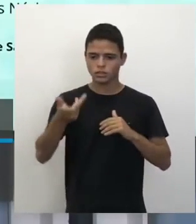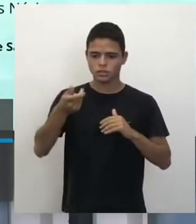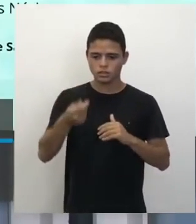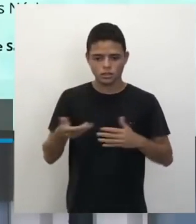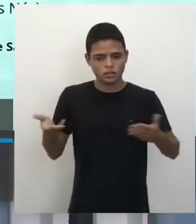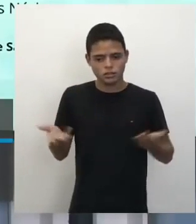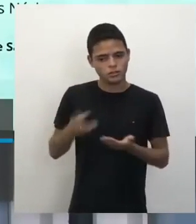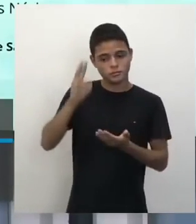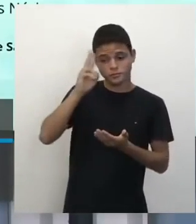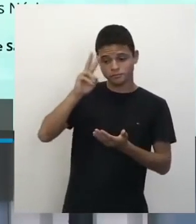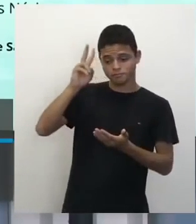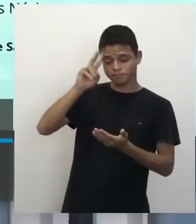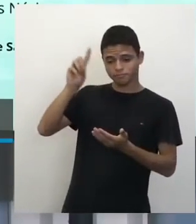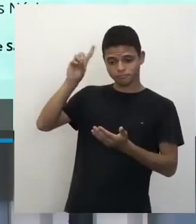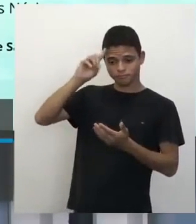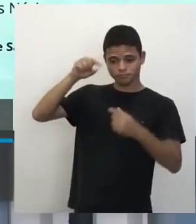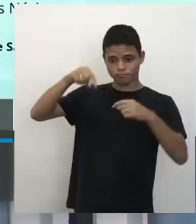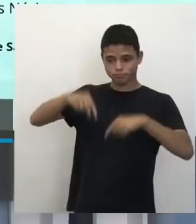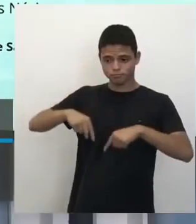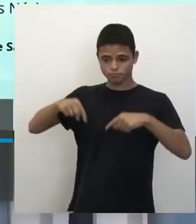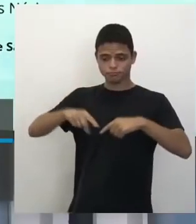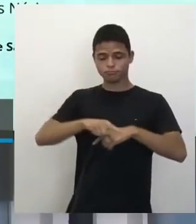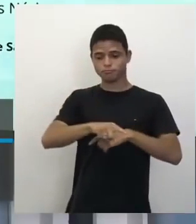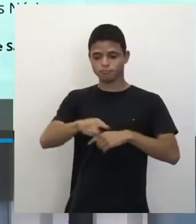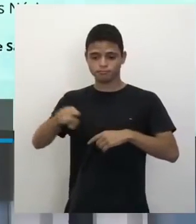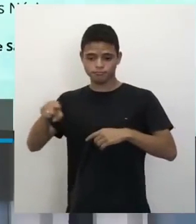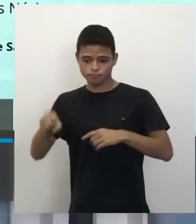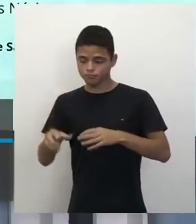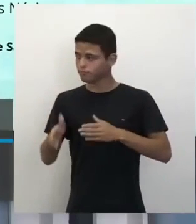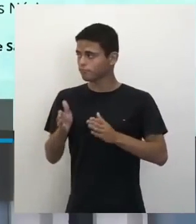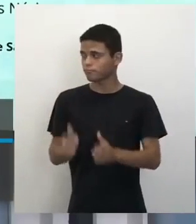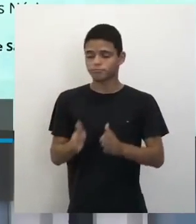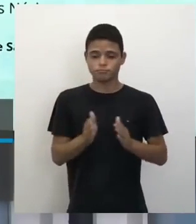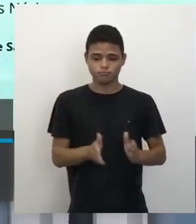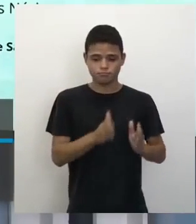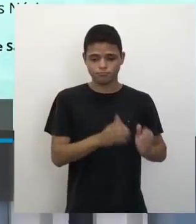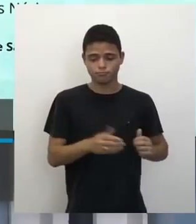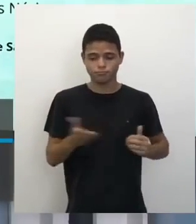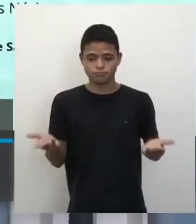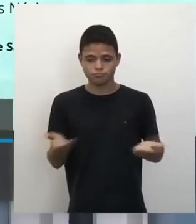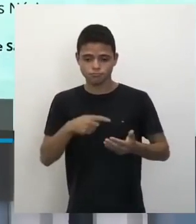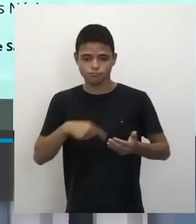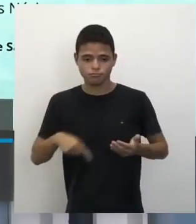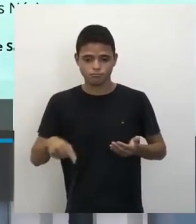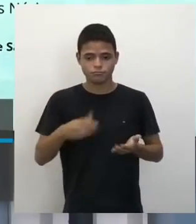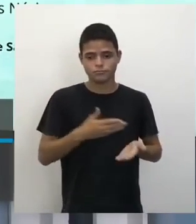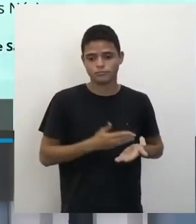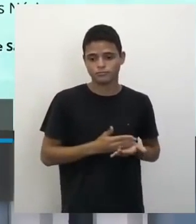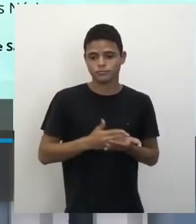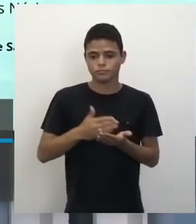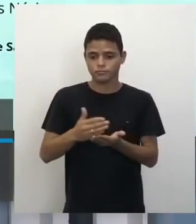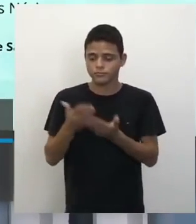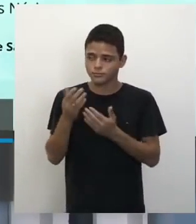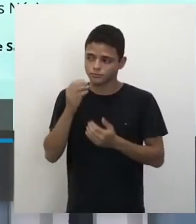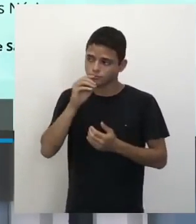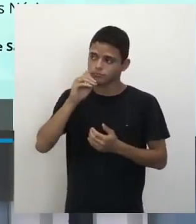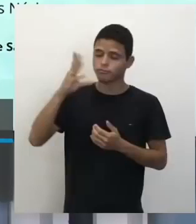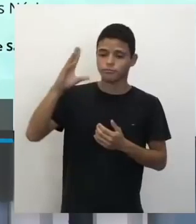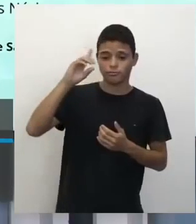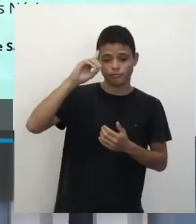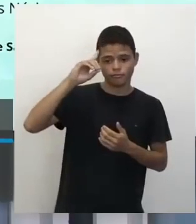dia de hoje. E enquanto vocês se organizam, nós já vamos desejar um bom dia para os